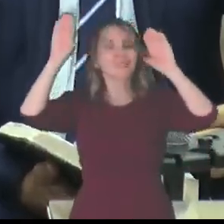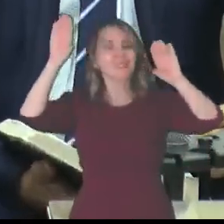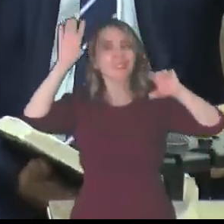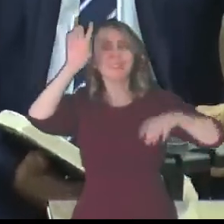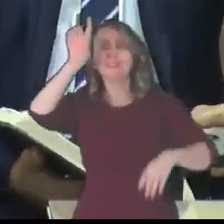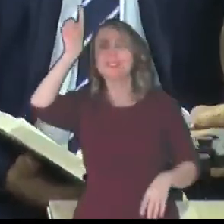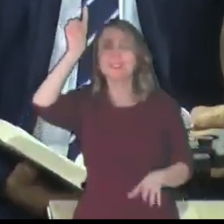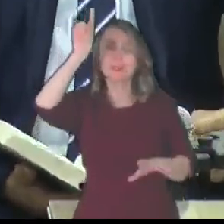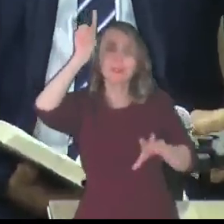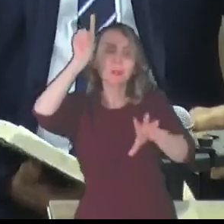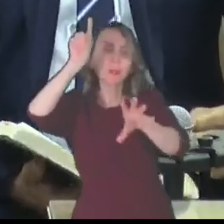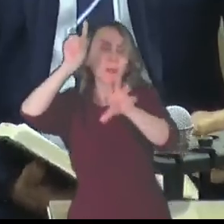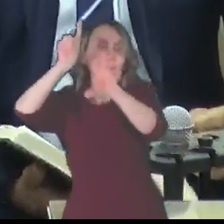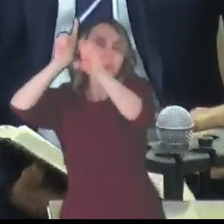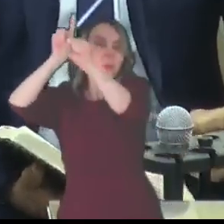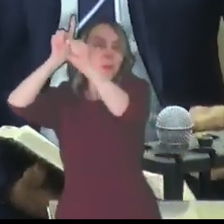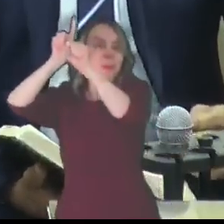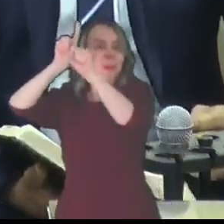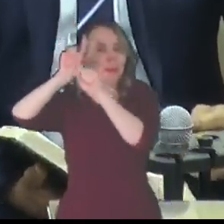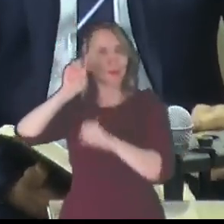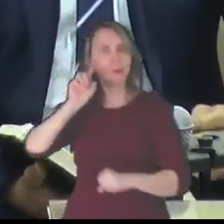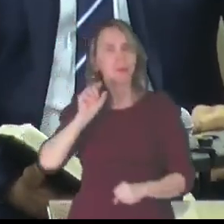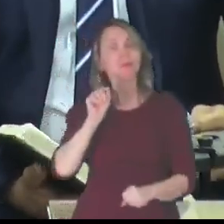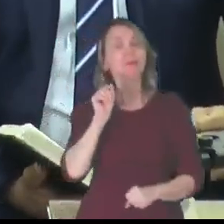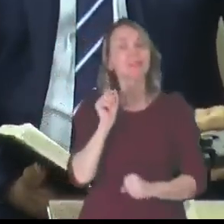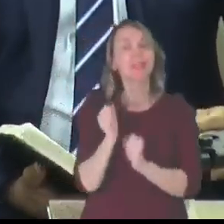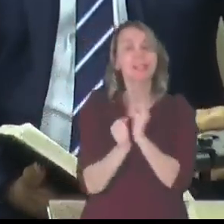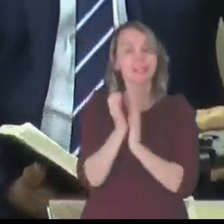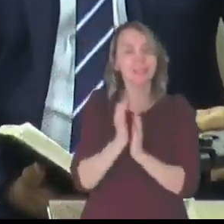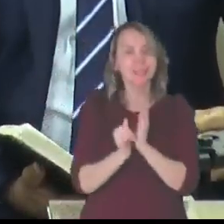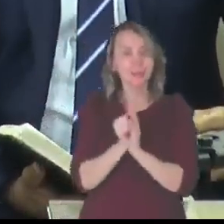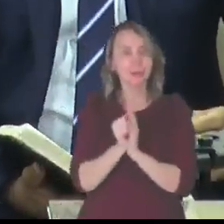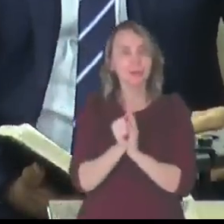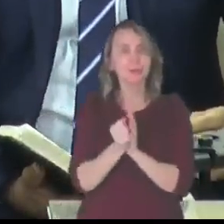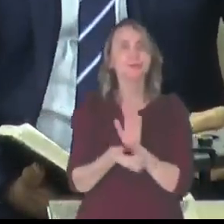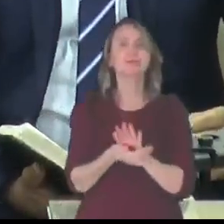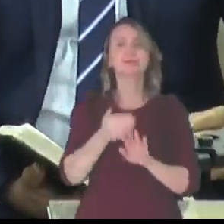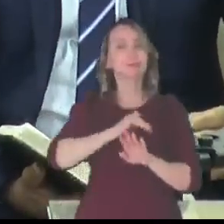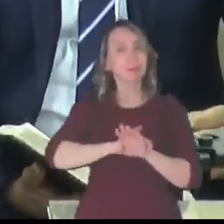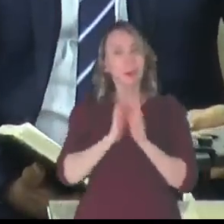que estavam De Joelhos mandaram também para o céu quem incenso foi esse irmão orações